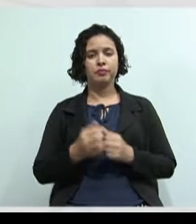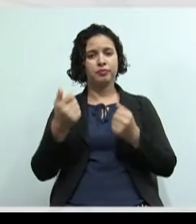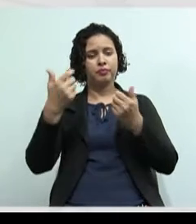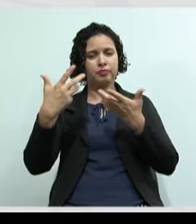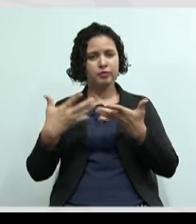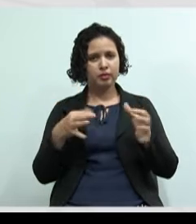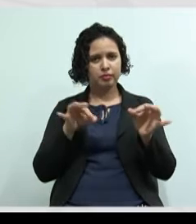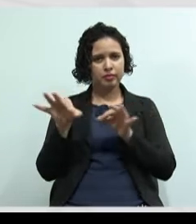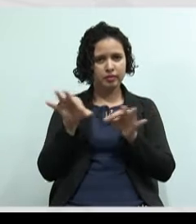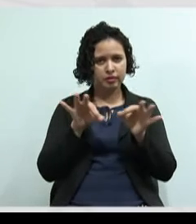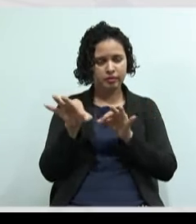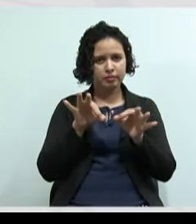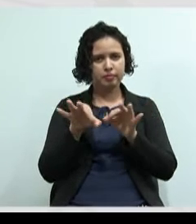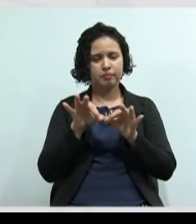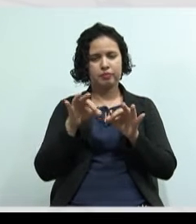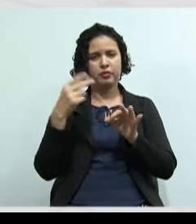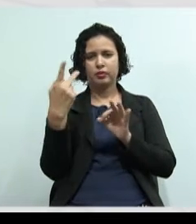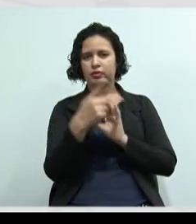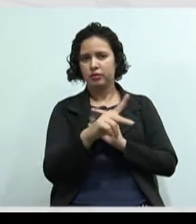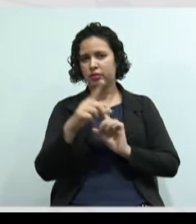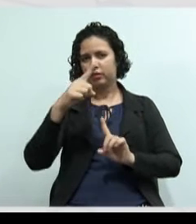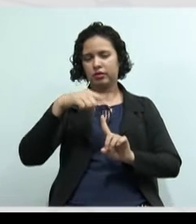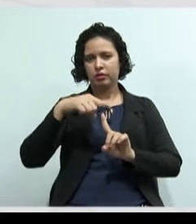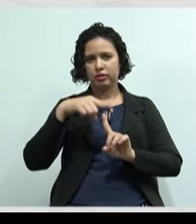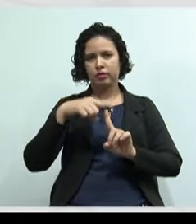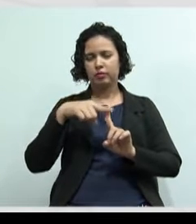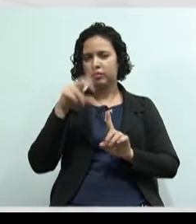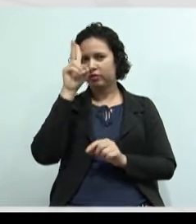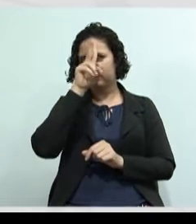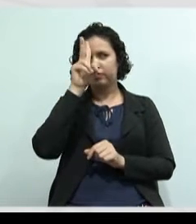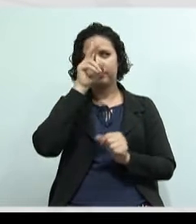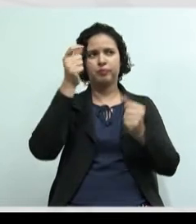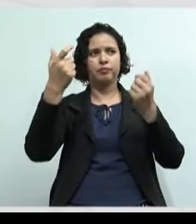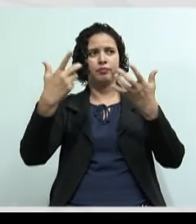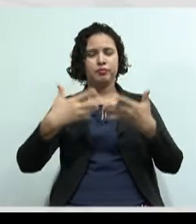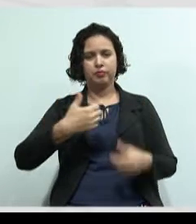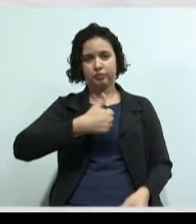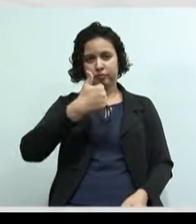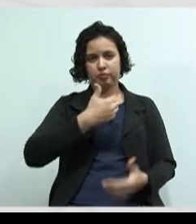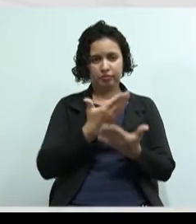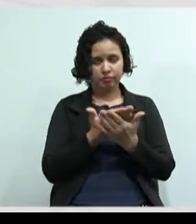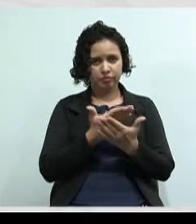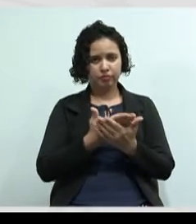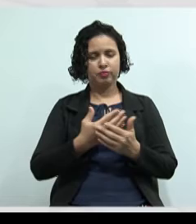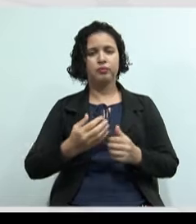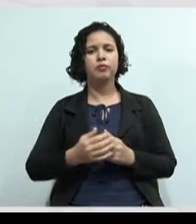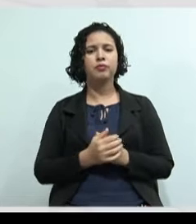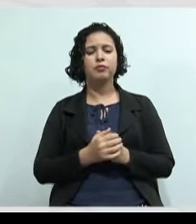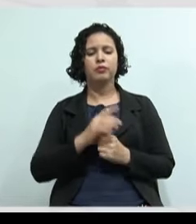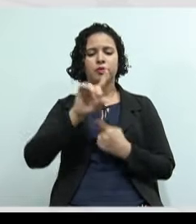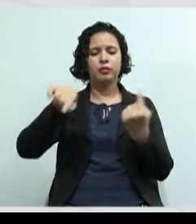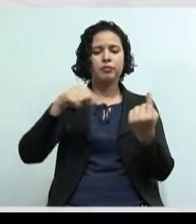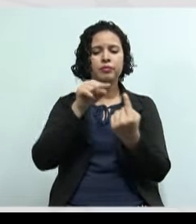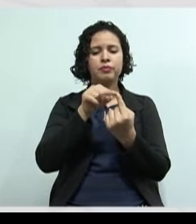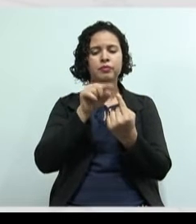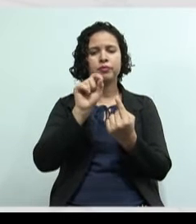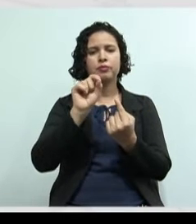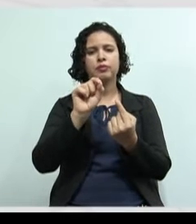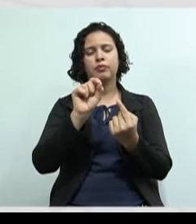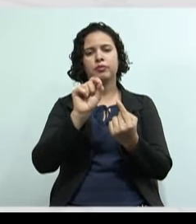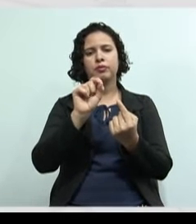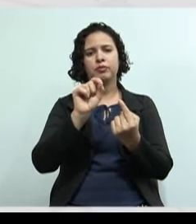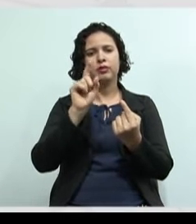do planejamento e seus tipos de planejamento. Você lembra que falamos isso na primeira aula. Vamos falar também dos objetivos, da